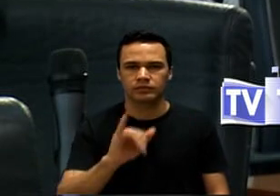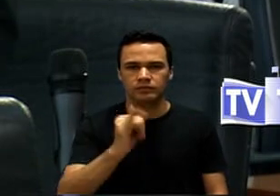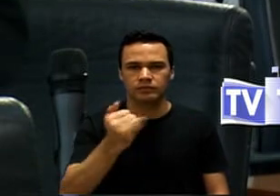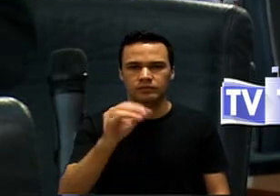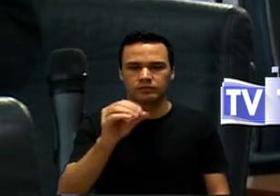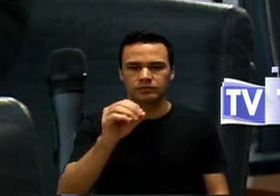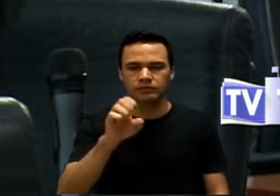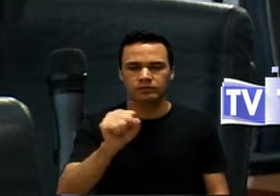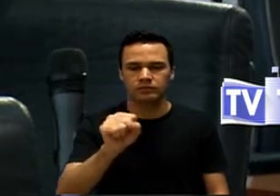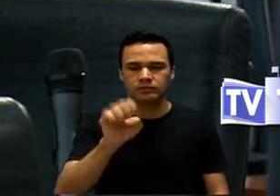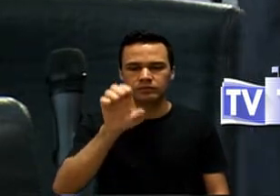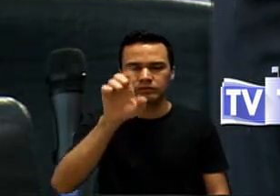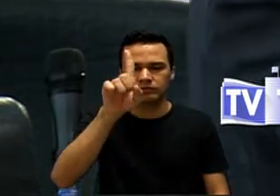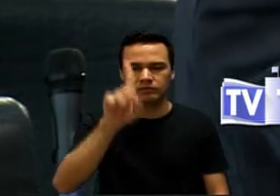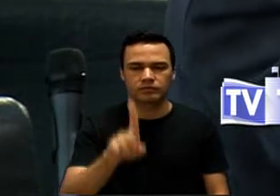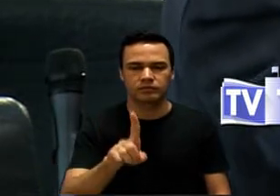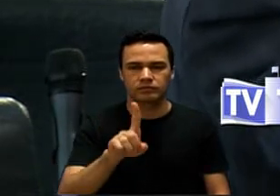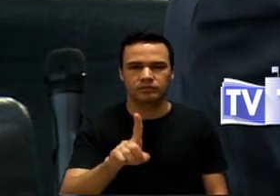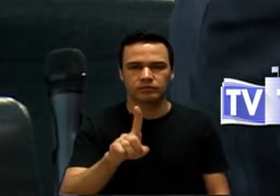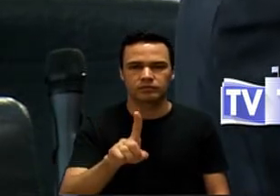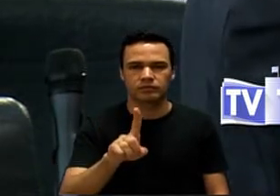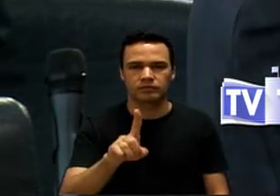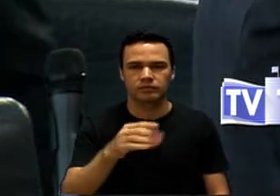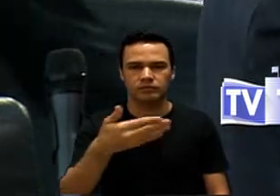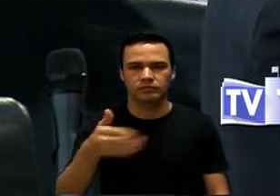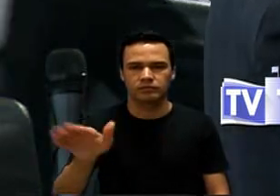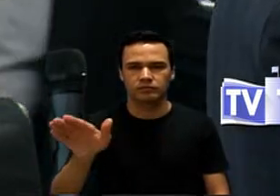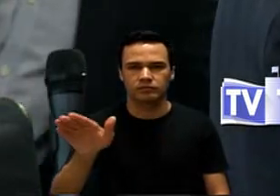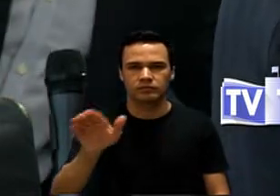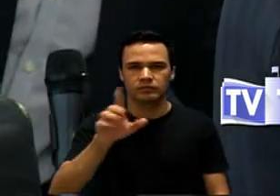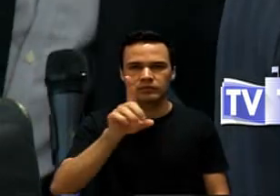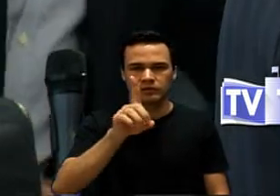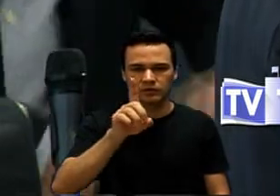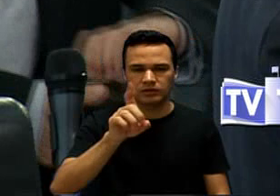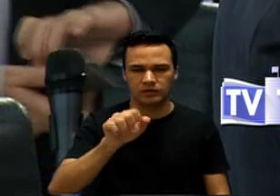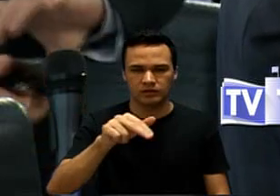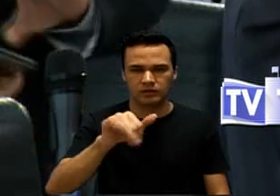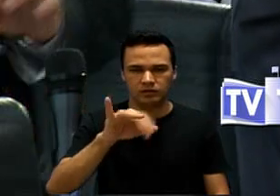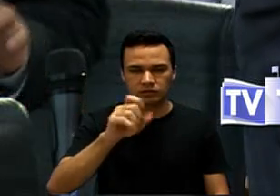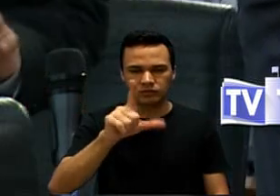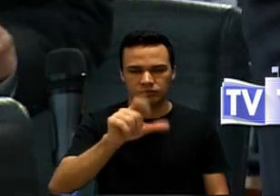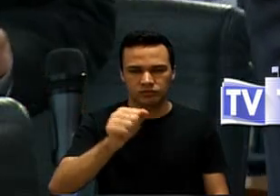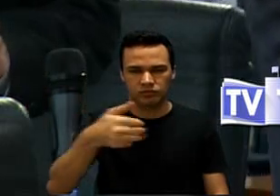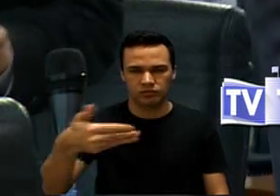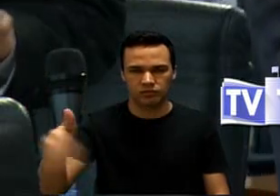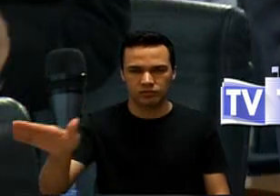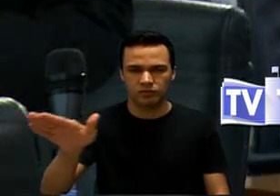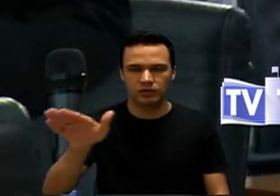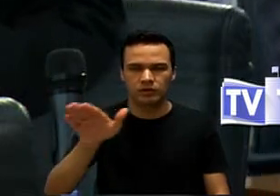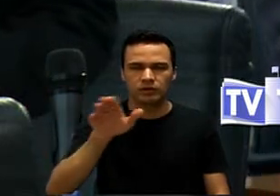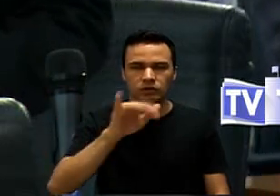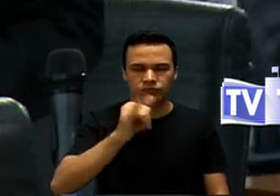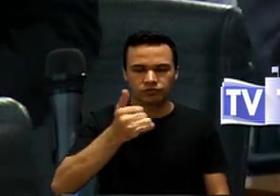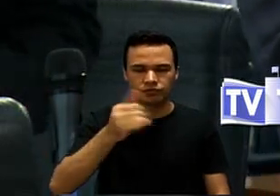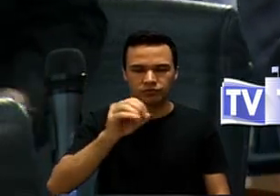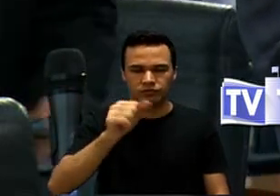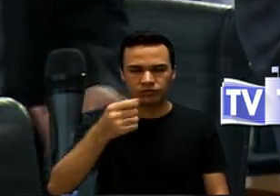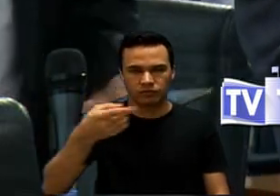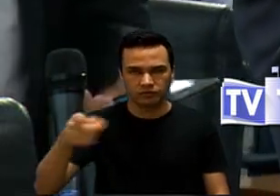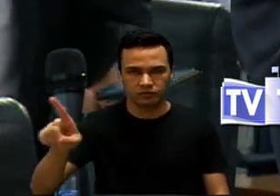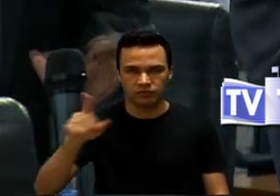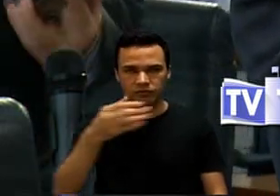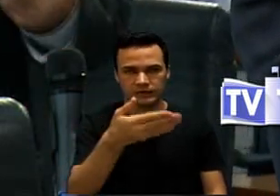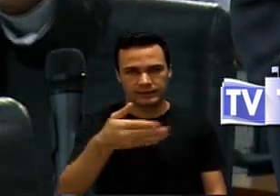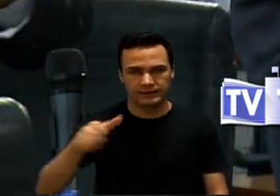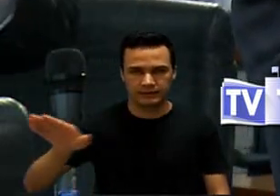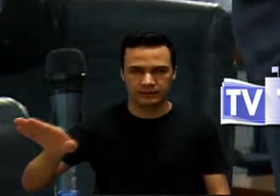José Newton, José Vicente, Denilson José Pereira, João Batista dos Santos, Marcos Paulo